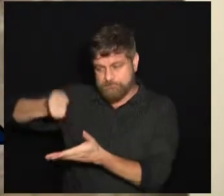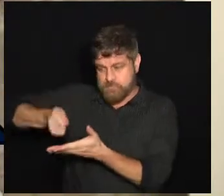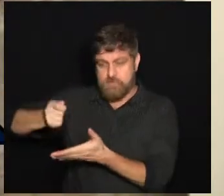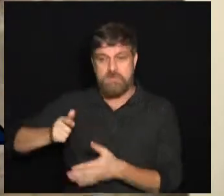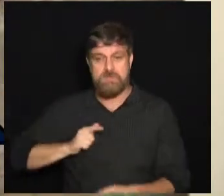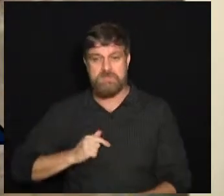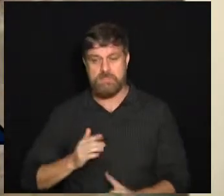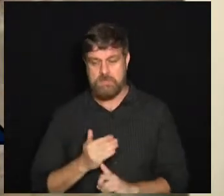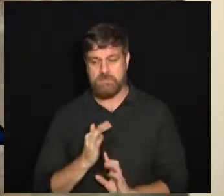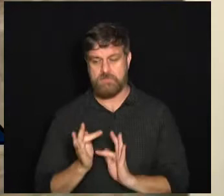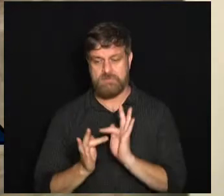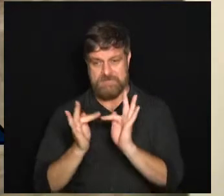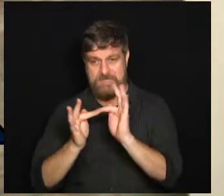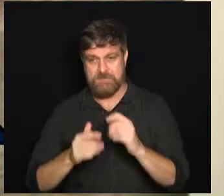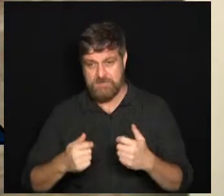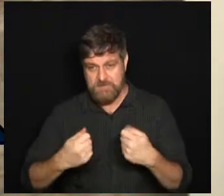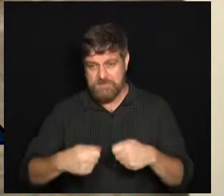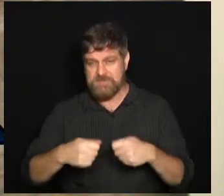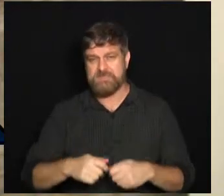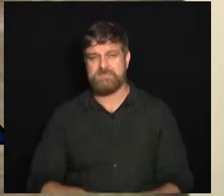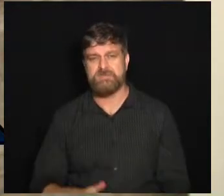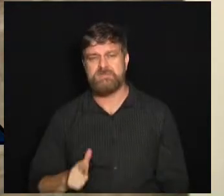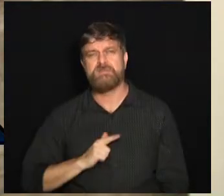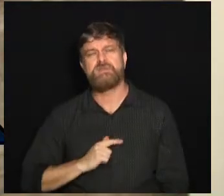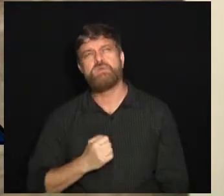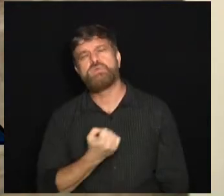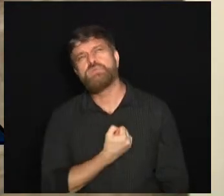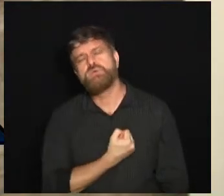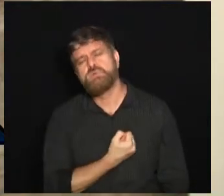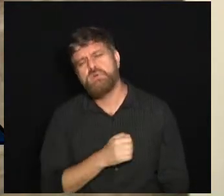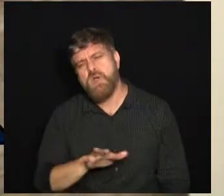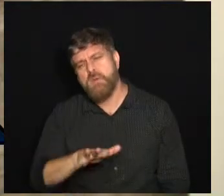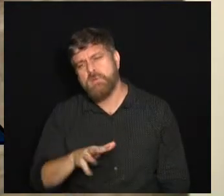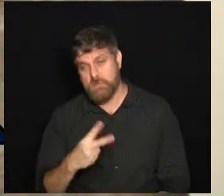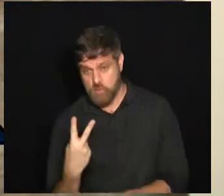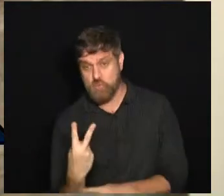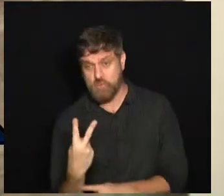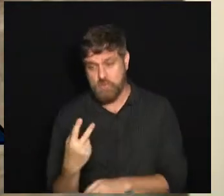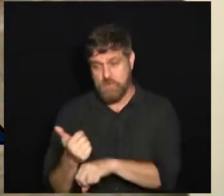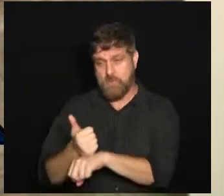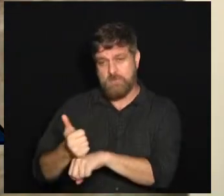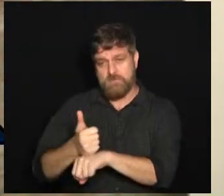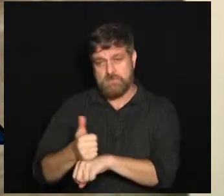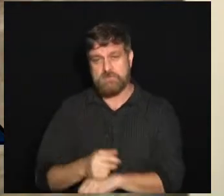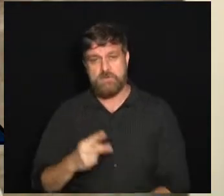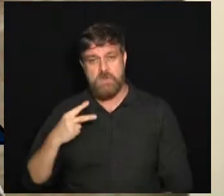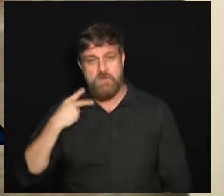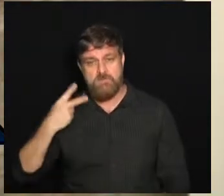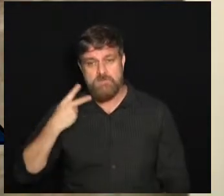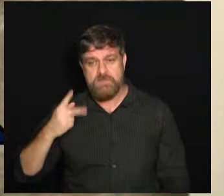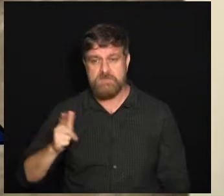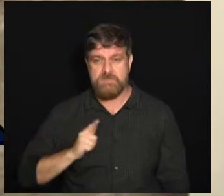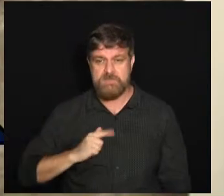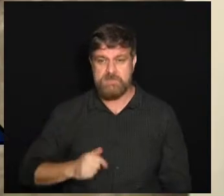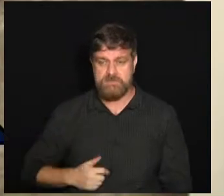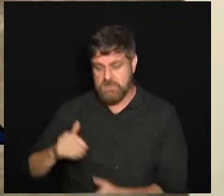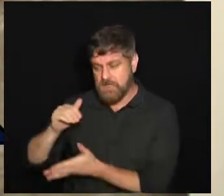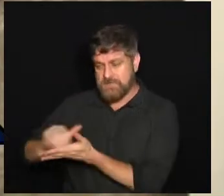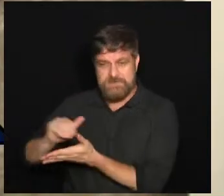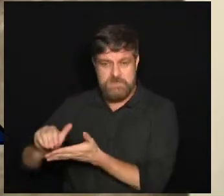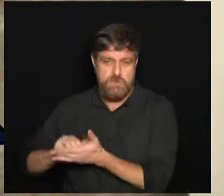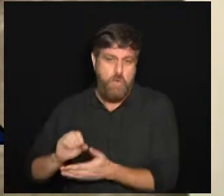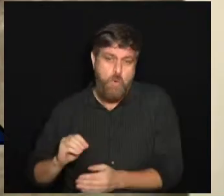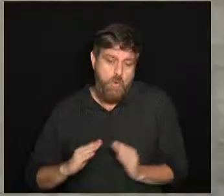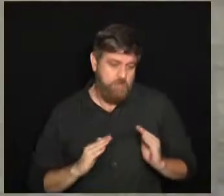os técnicos necessários, que se não me engano pelo número ali abordado são 2. E os vereadores ficarão ou nos seus escritórios ou nas